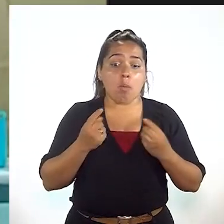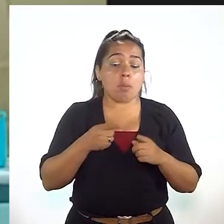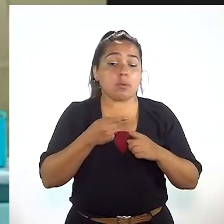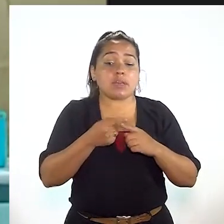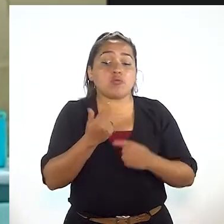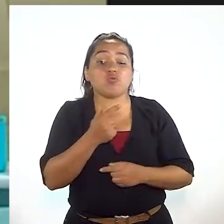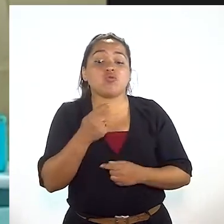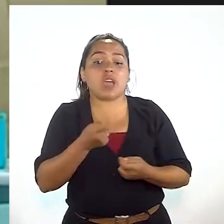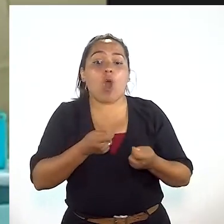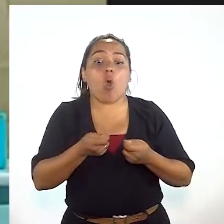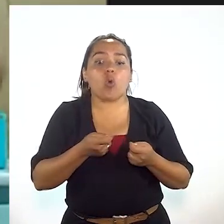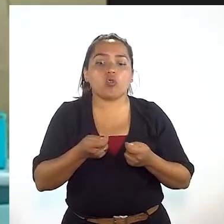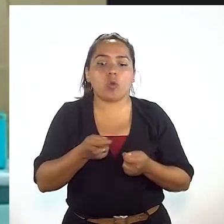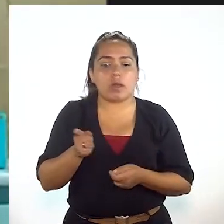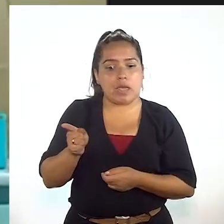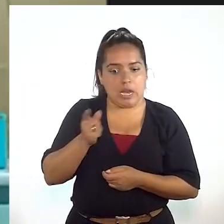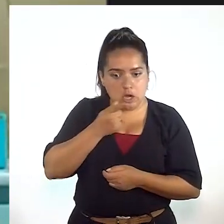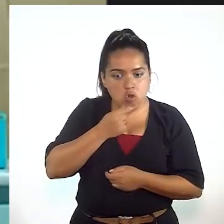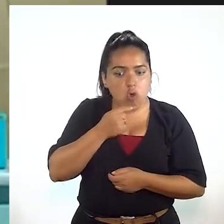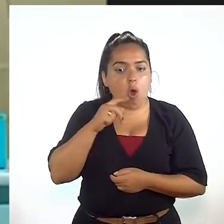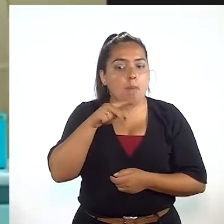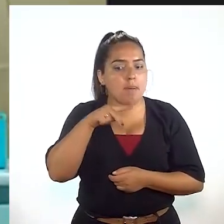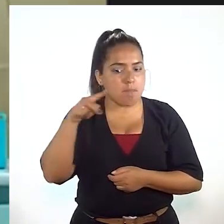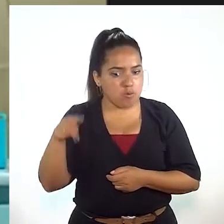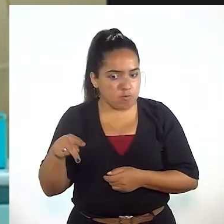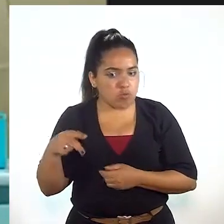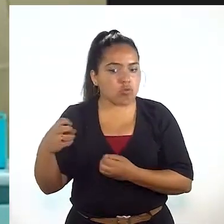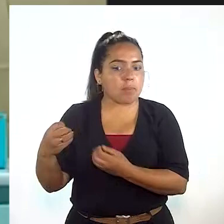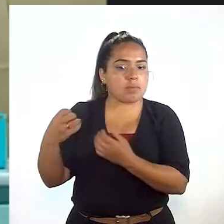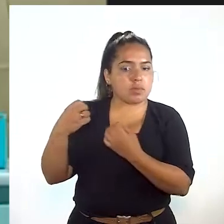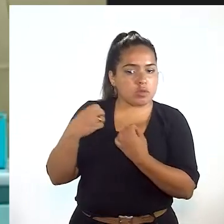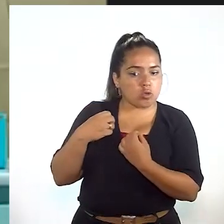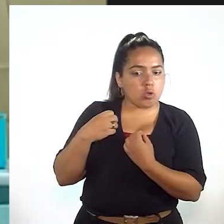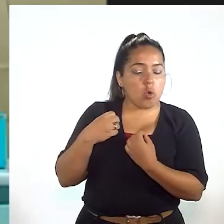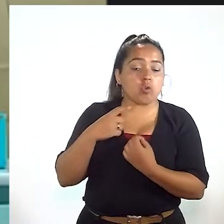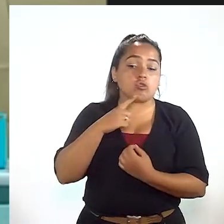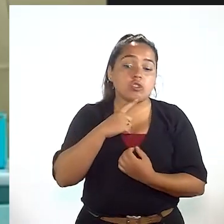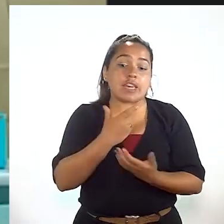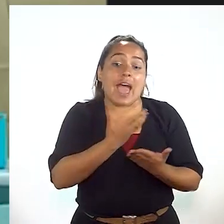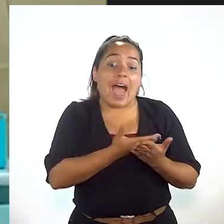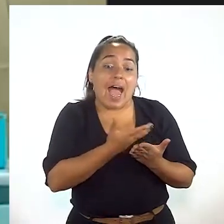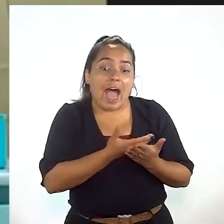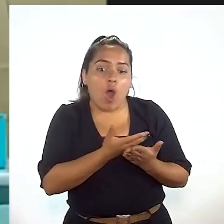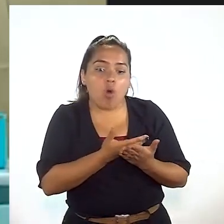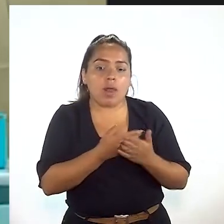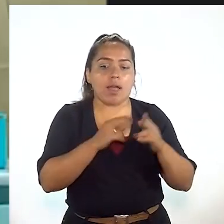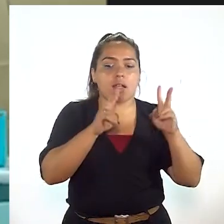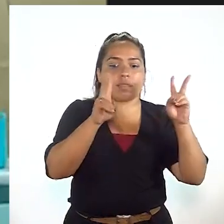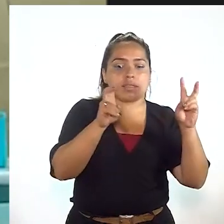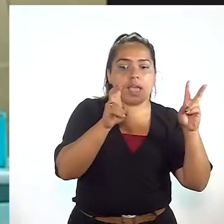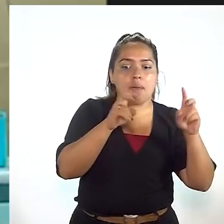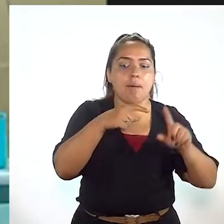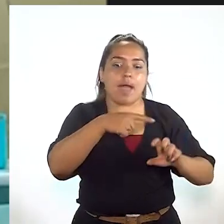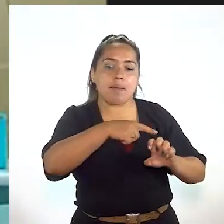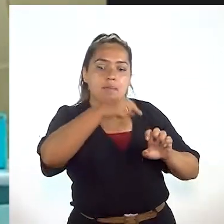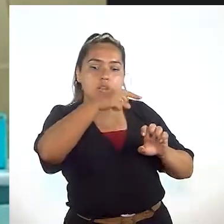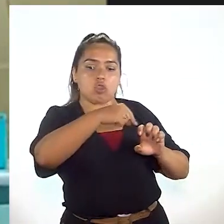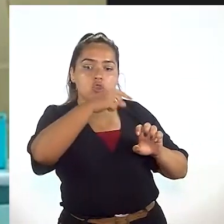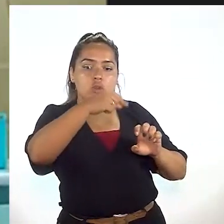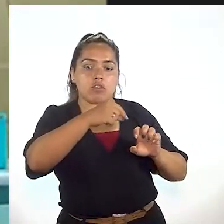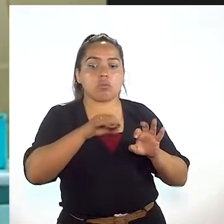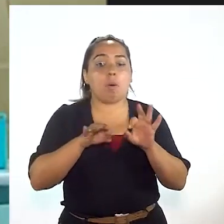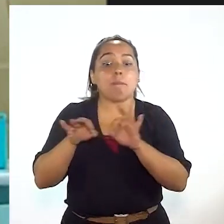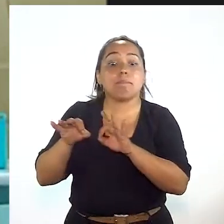controle. E ele nos ensinou isso, né? Através das aulas de empreendedorismo, do plano de negócio. Então, tem